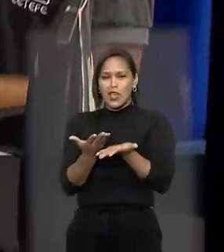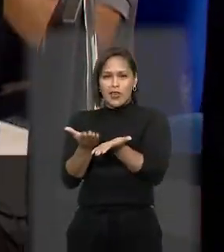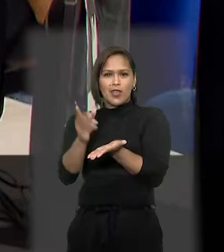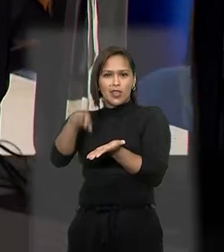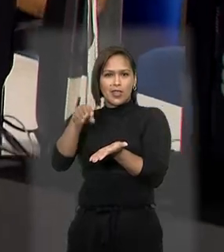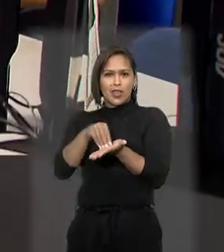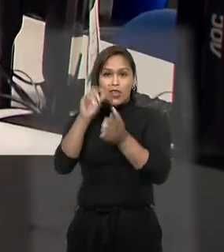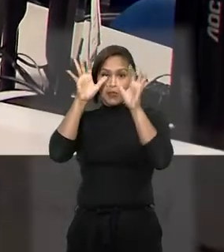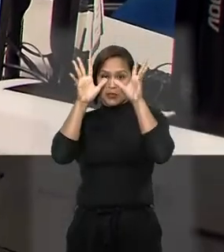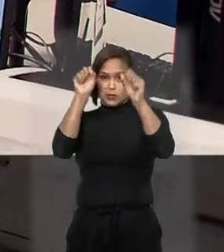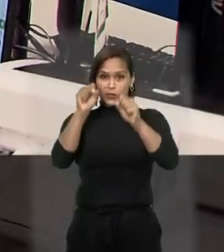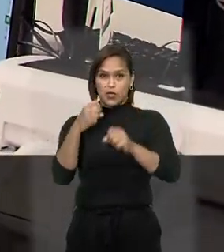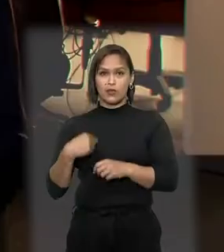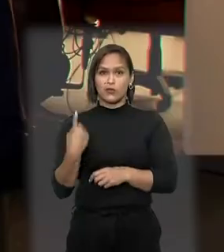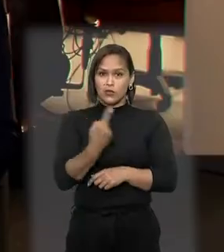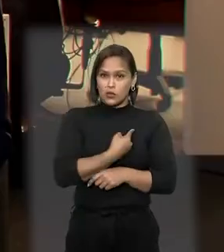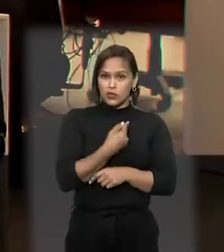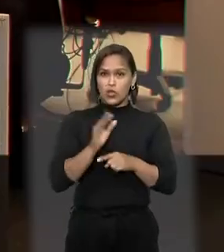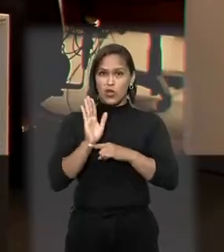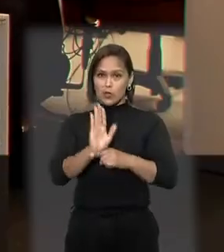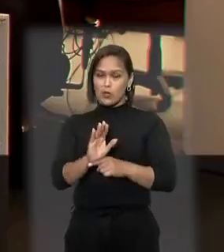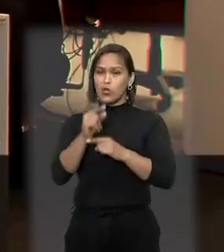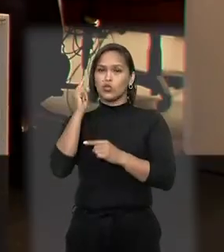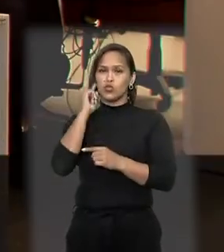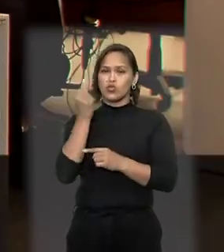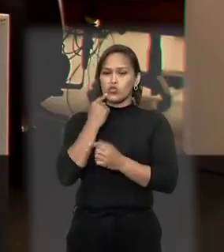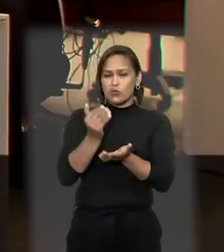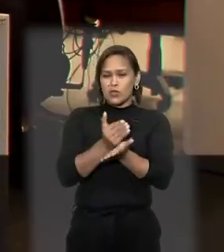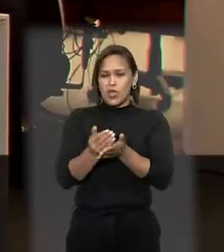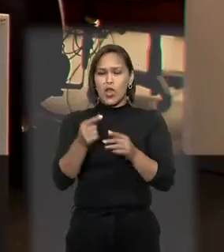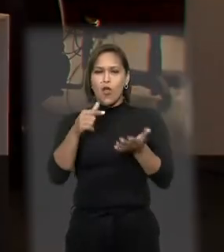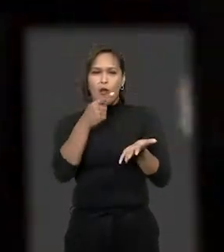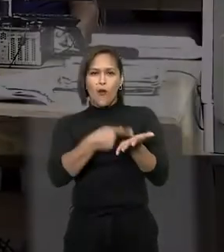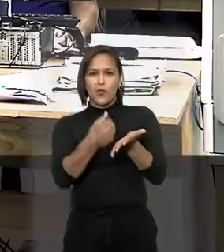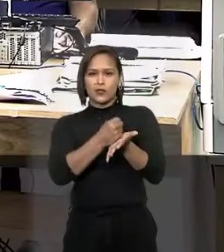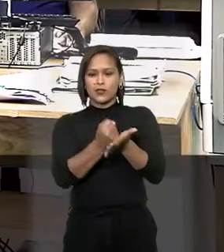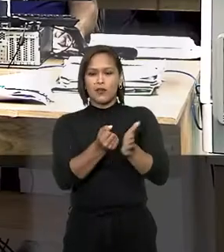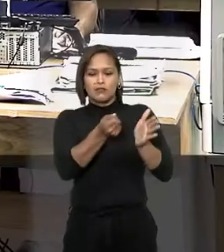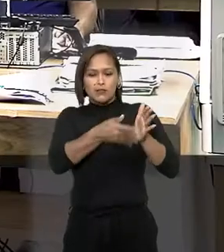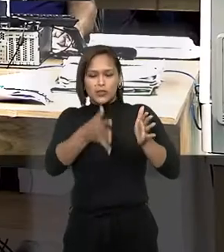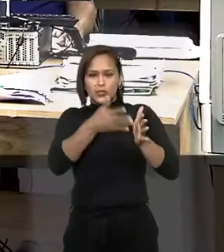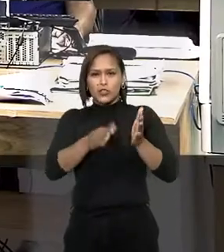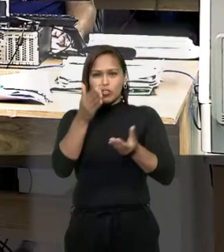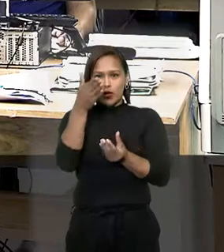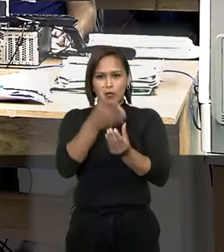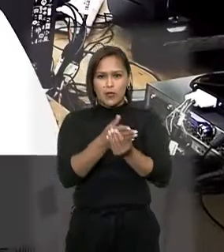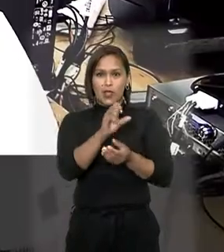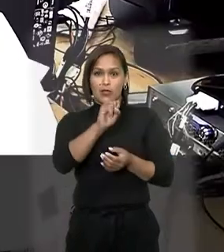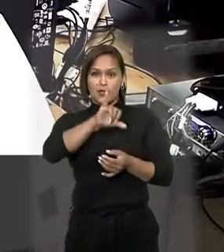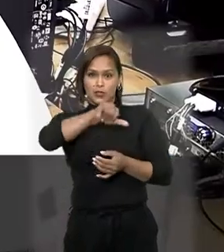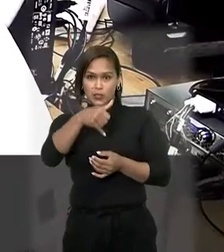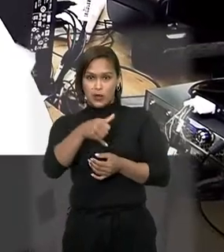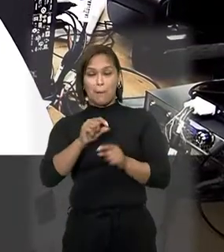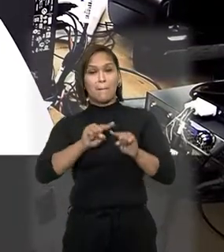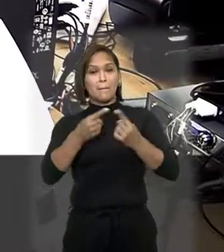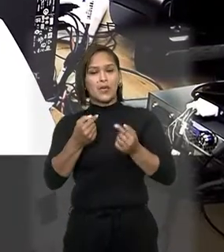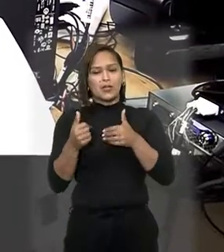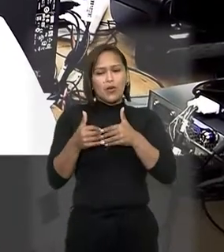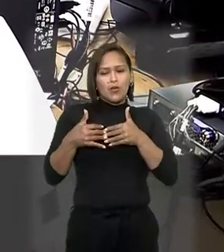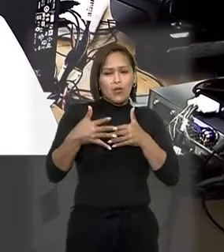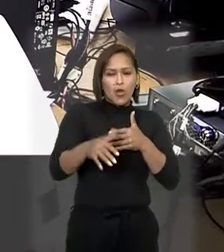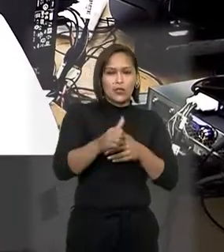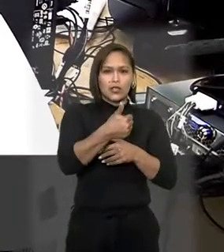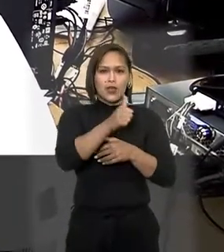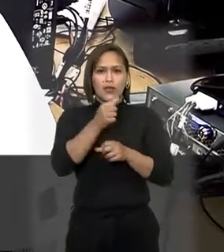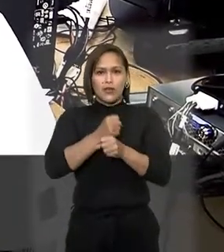que eles estão entregando de fato para o tribunal. Nossos colaboradores surdos foram inicialmente contratados para digitalizar os processos do STJ.